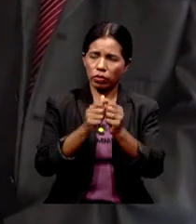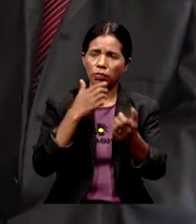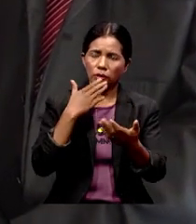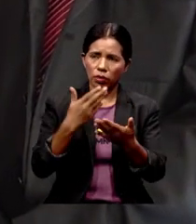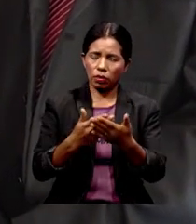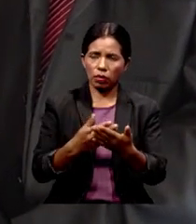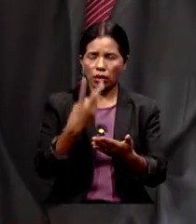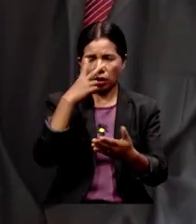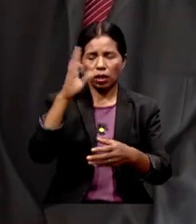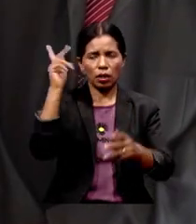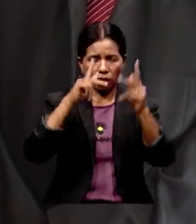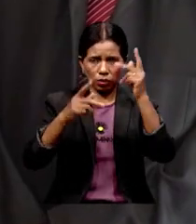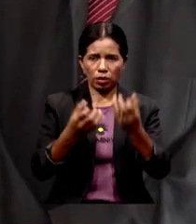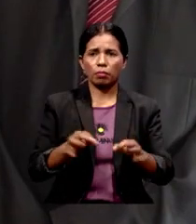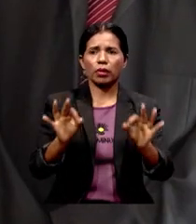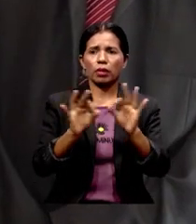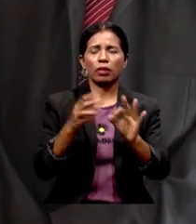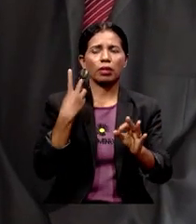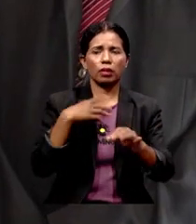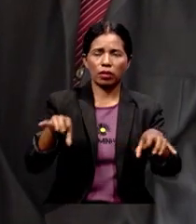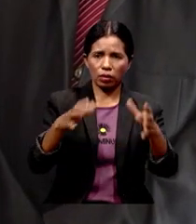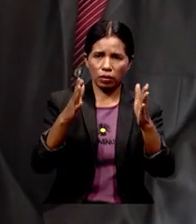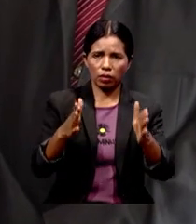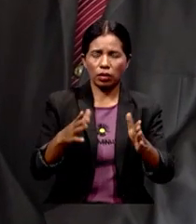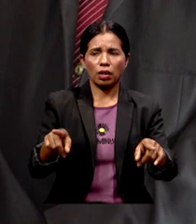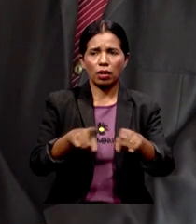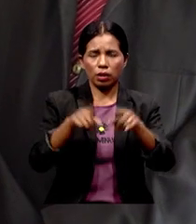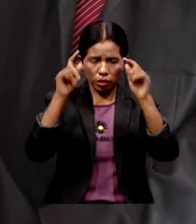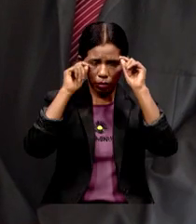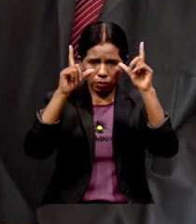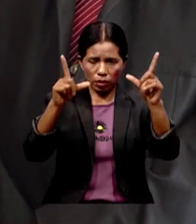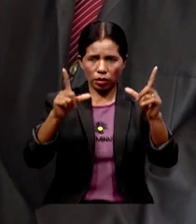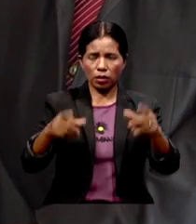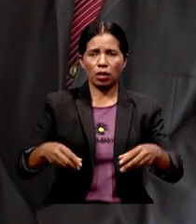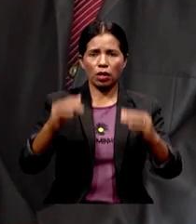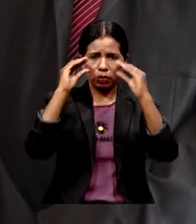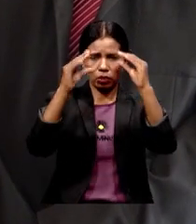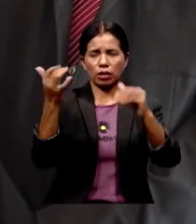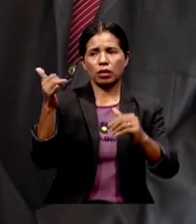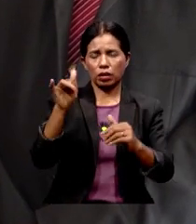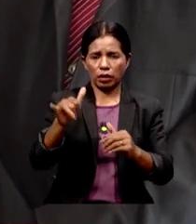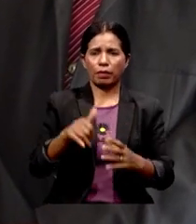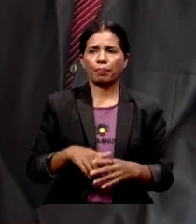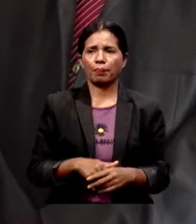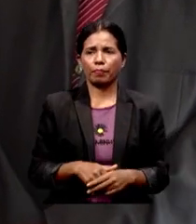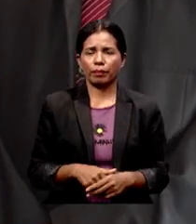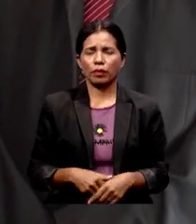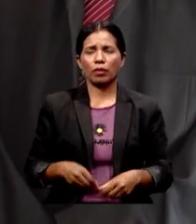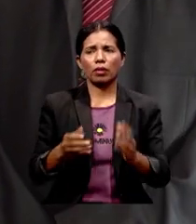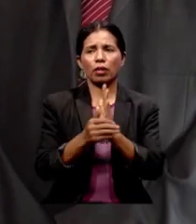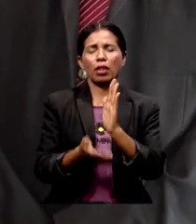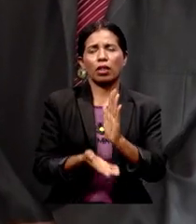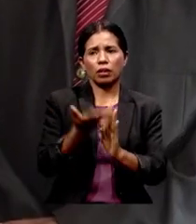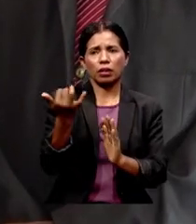para caso seja importante. E tem a funcionário Sira, no Timor-Leste, a capacita Sira. Sira acessa